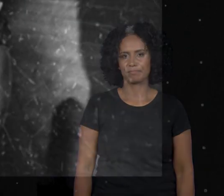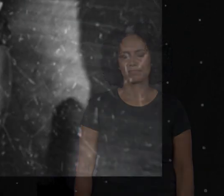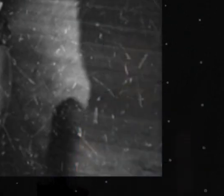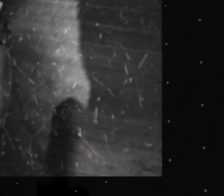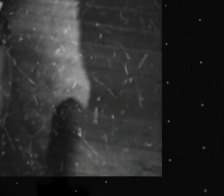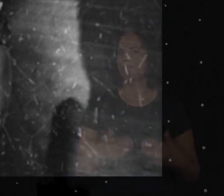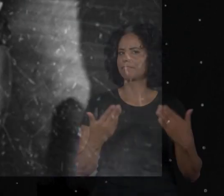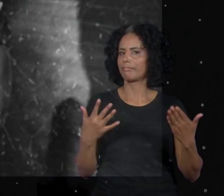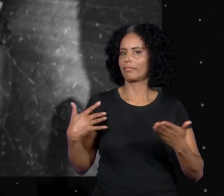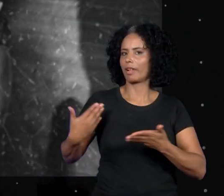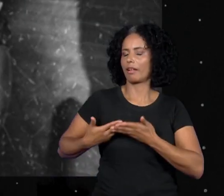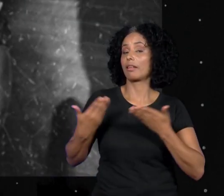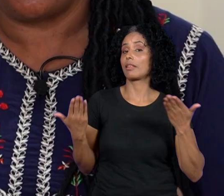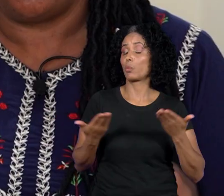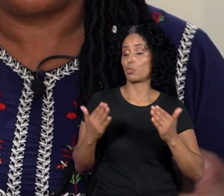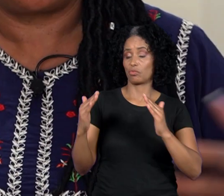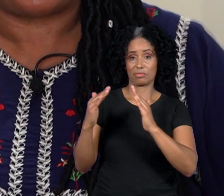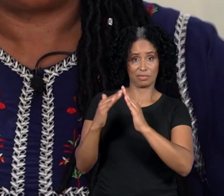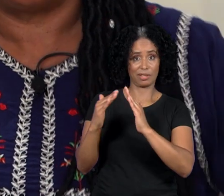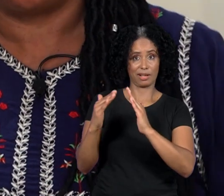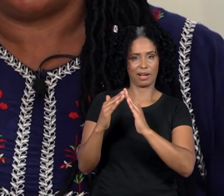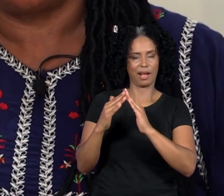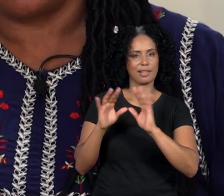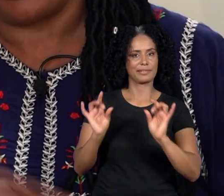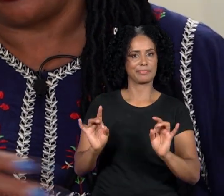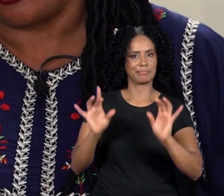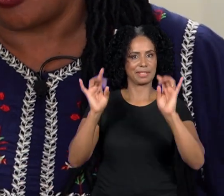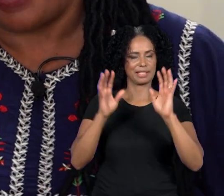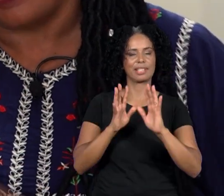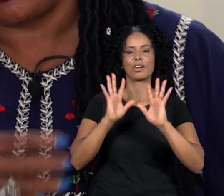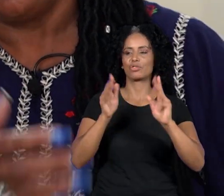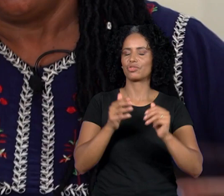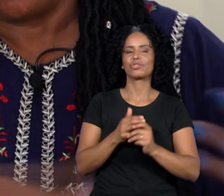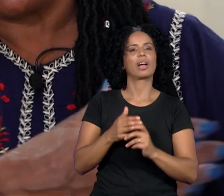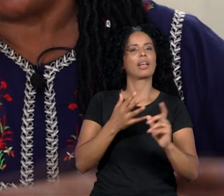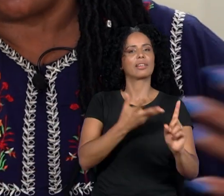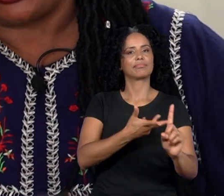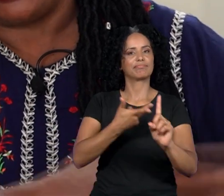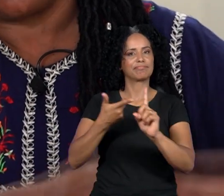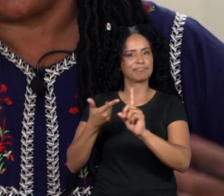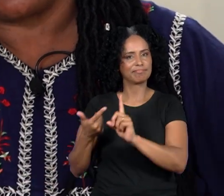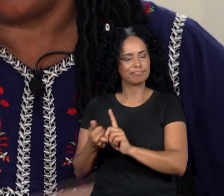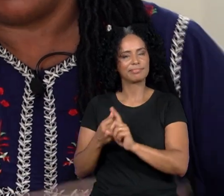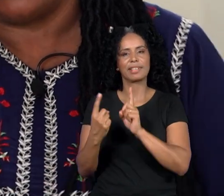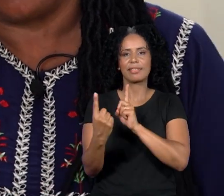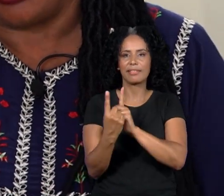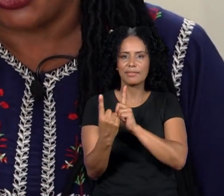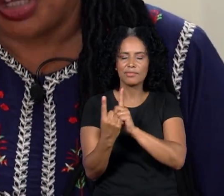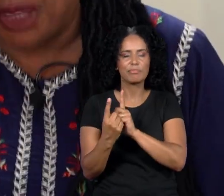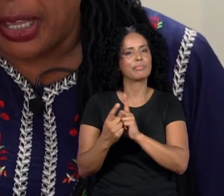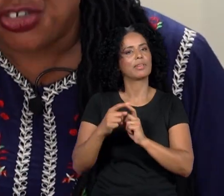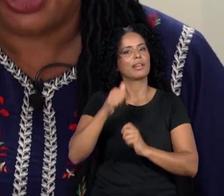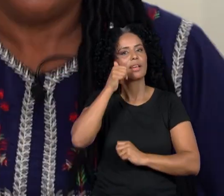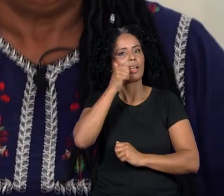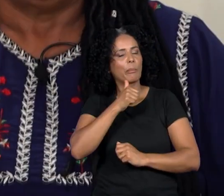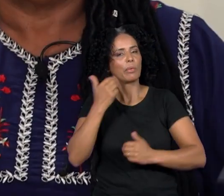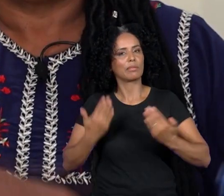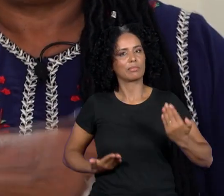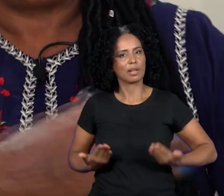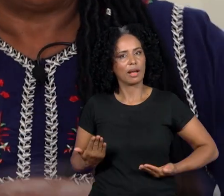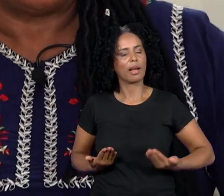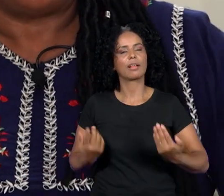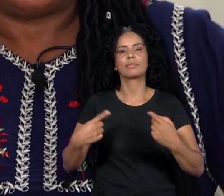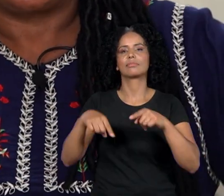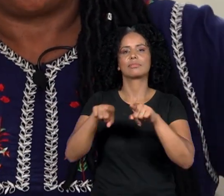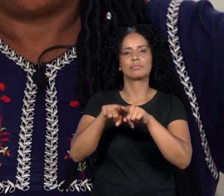A casa hoje, ela recebe pessoas, faz atendimento das trabalhadoras domésticas com suas queixas, suas demandas, logicamente.